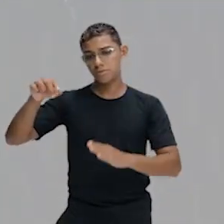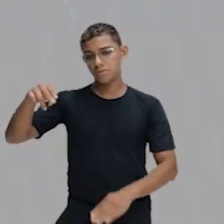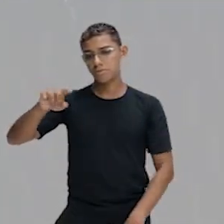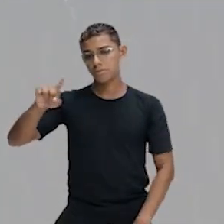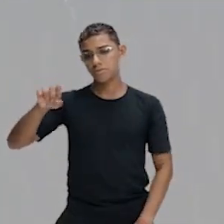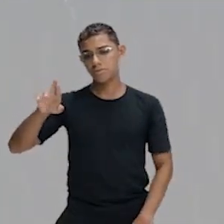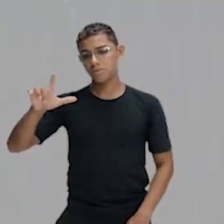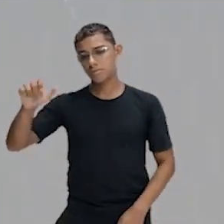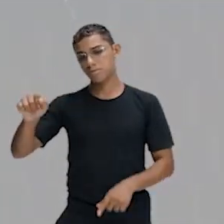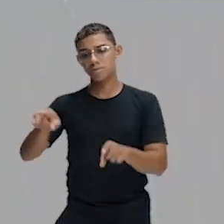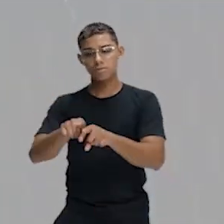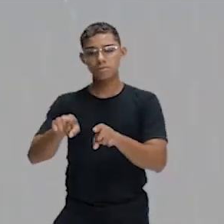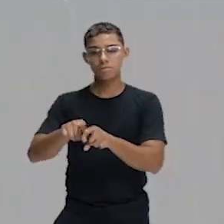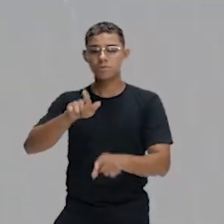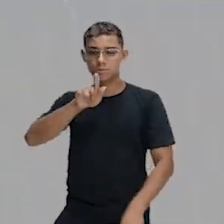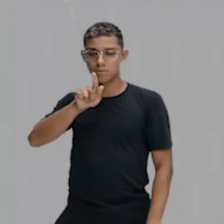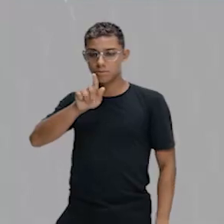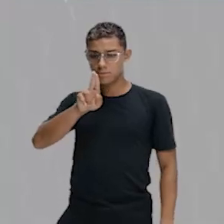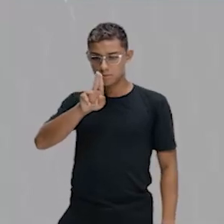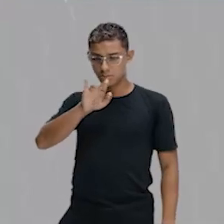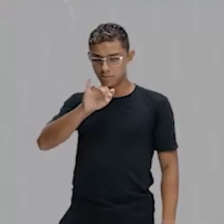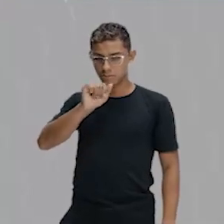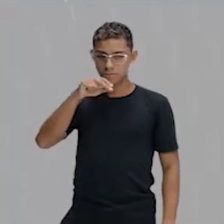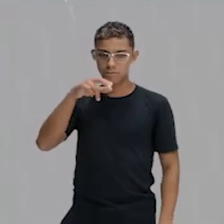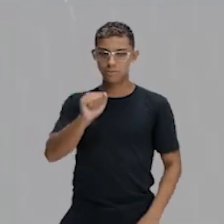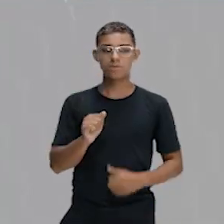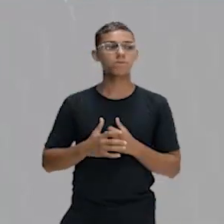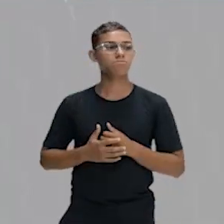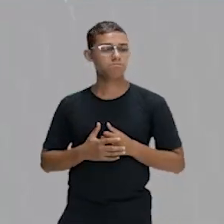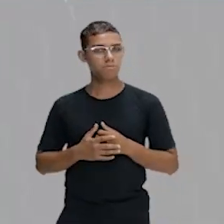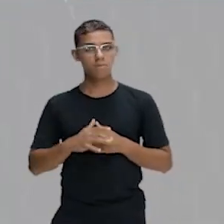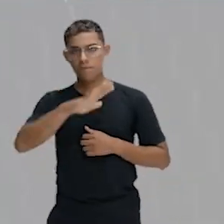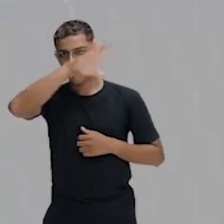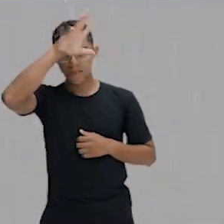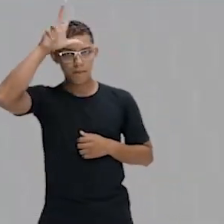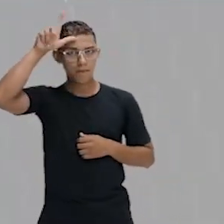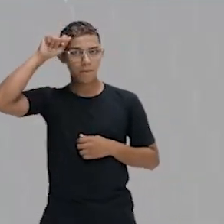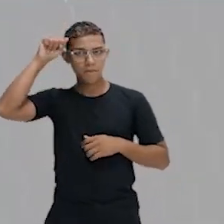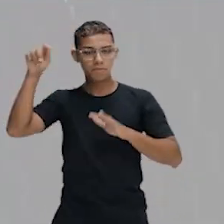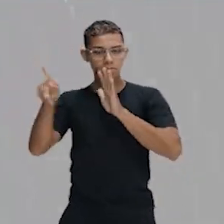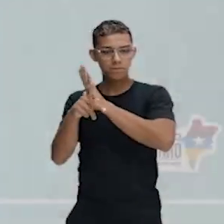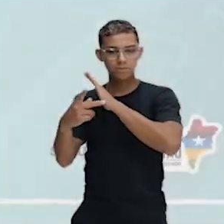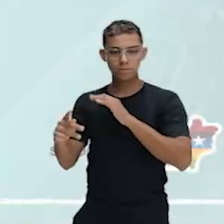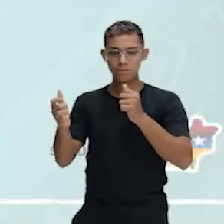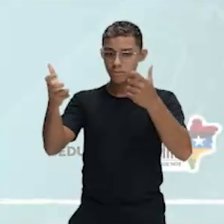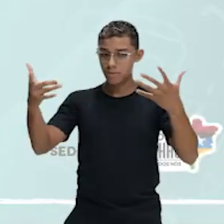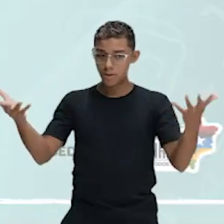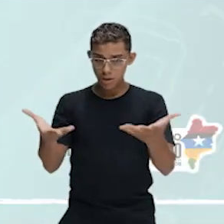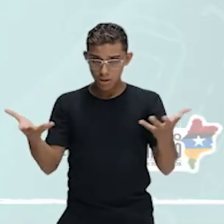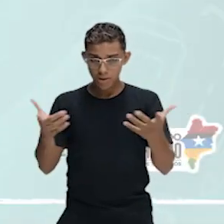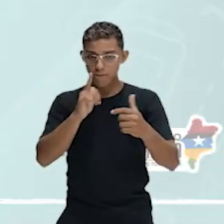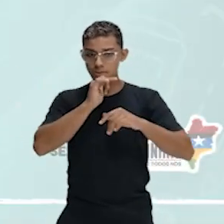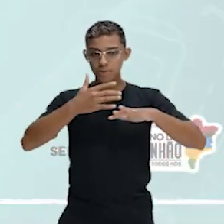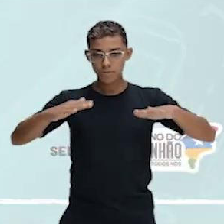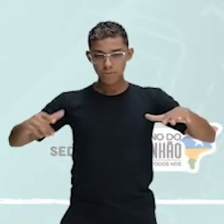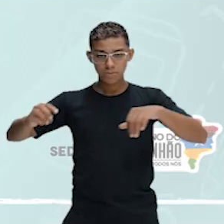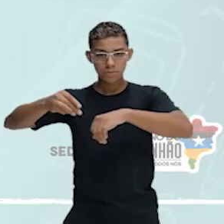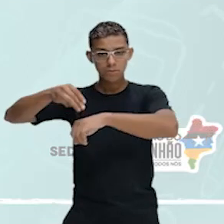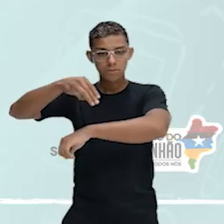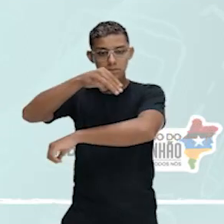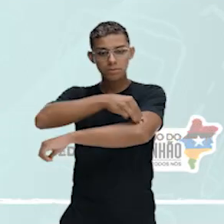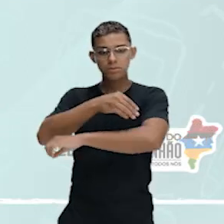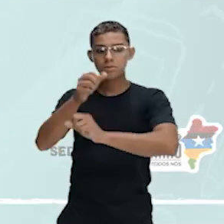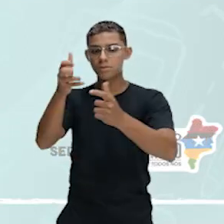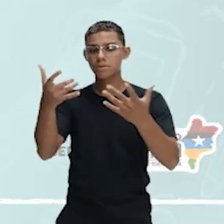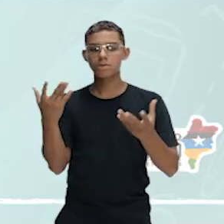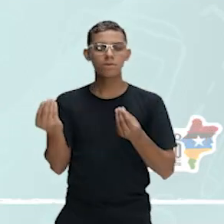e Guiana. Também pertence ao domínio amazônico. Agora, falando do domínio de mares e morros. O que é o domínio